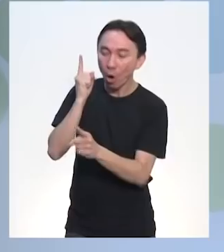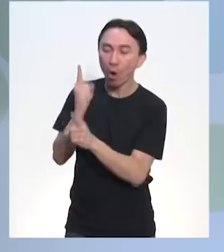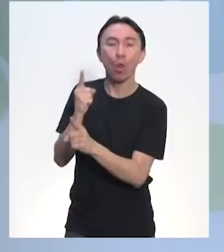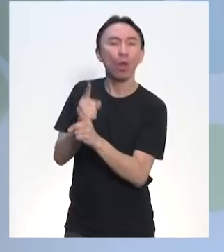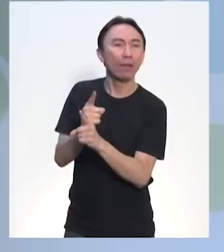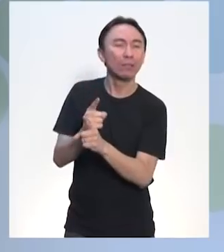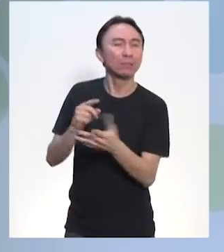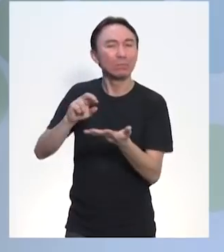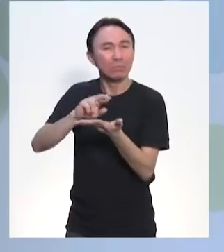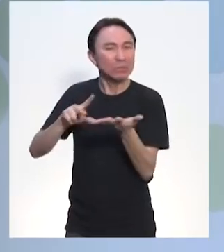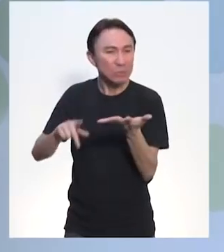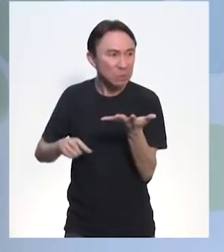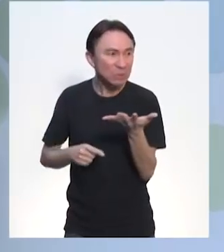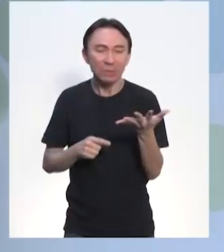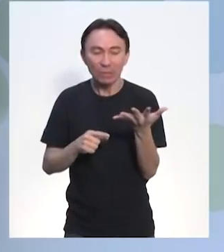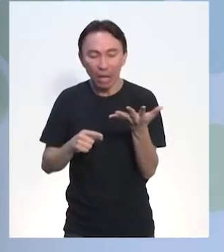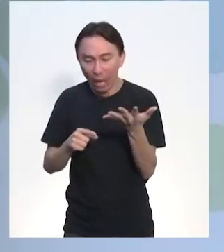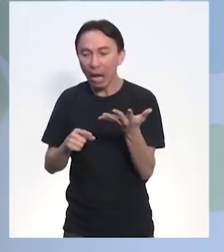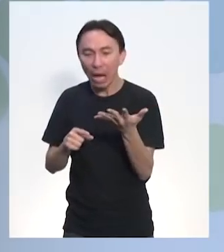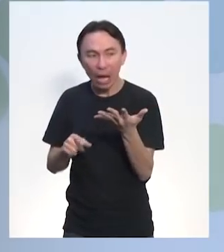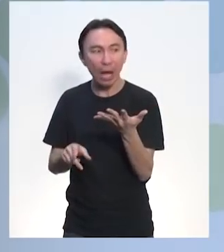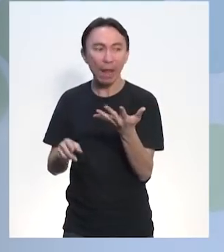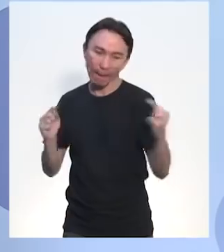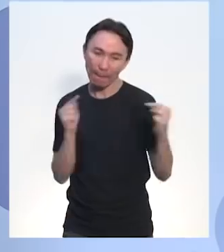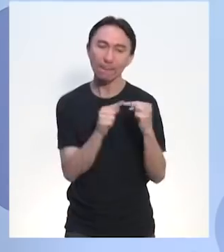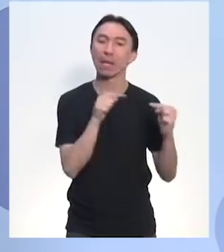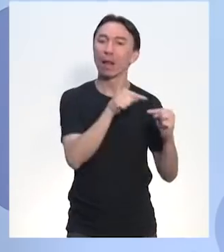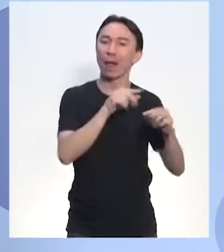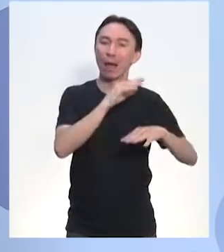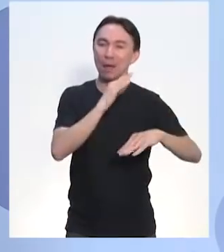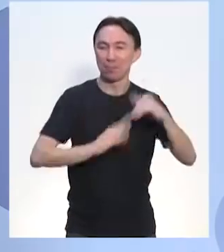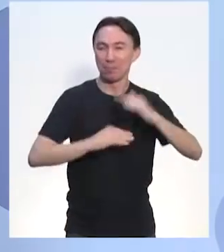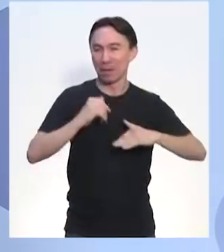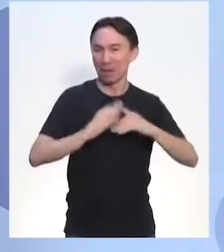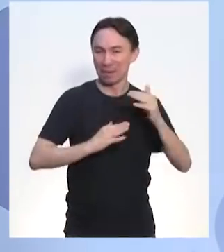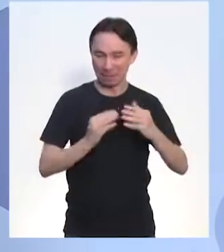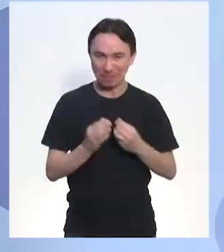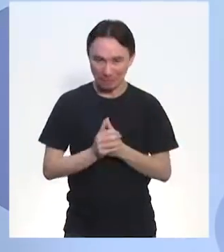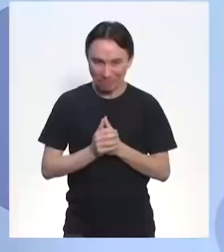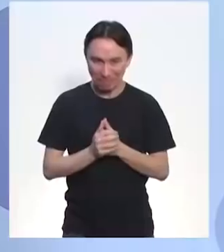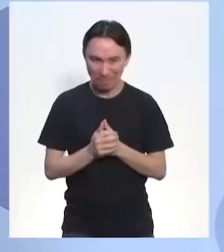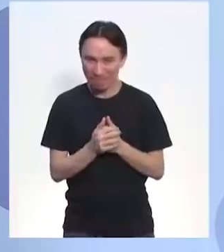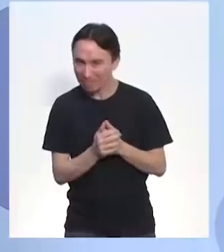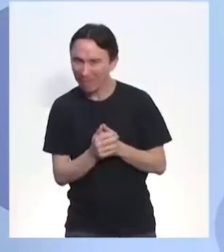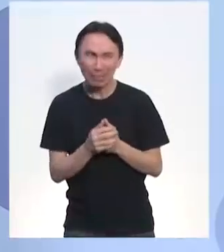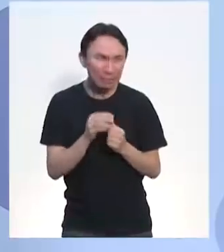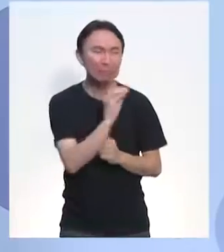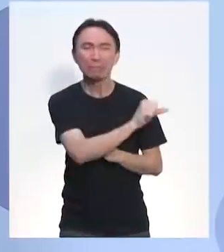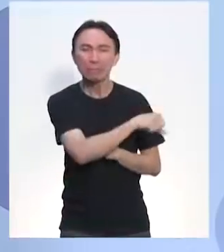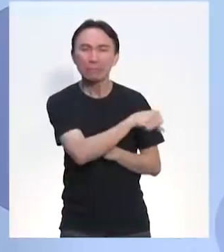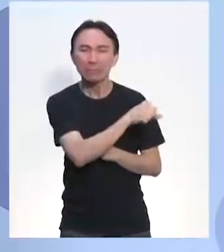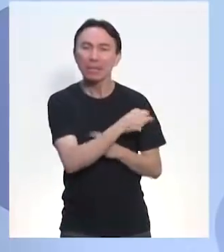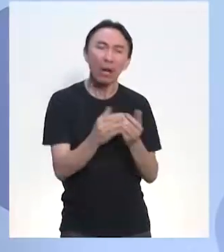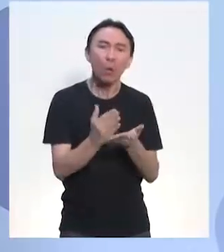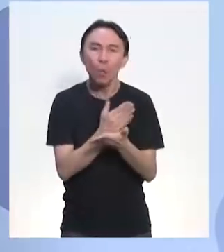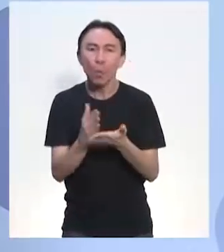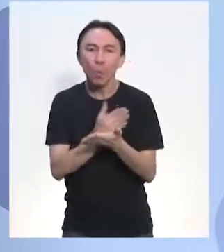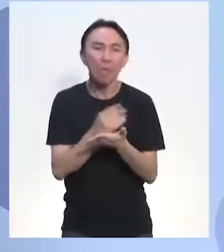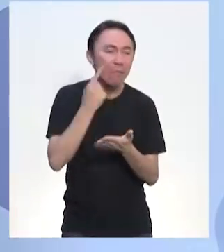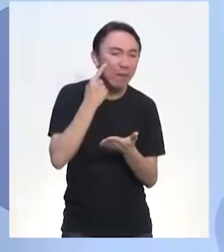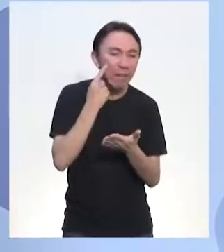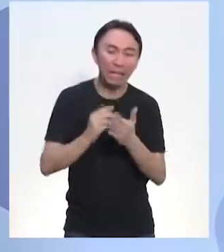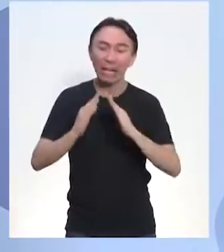né, com a determinada habilidade. Sim, e como que você vai comentar também, em algumas situações até construir dentro